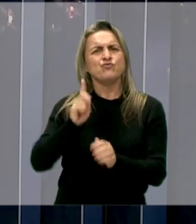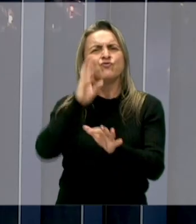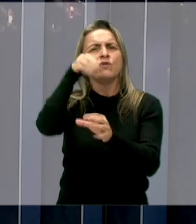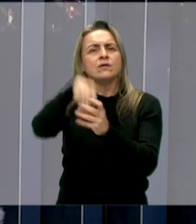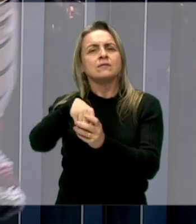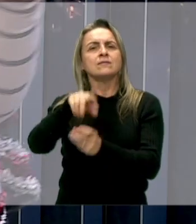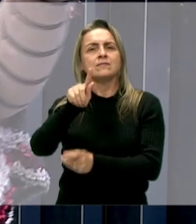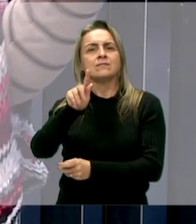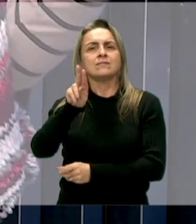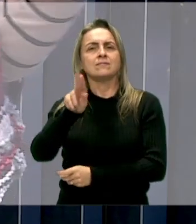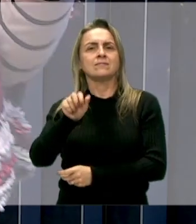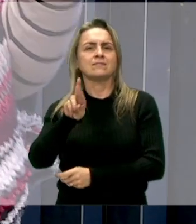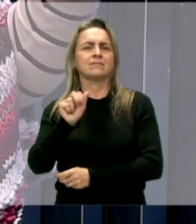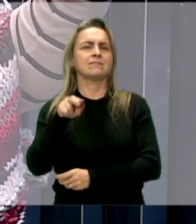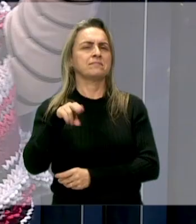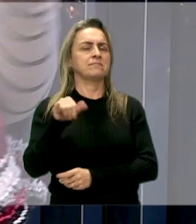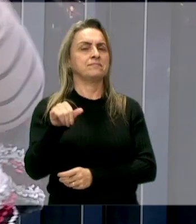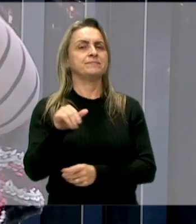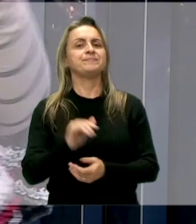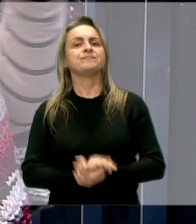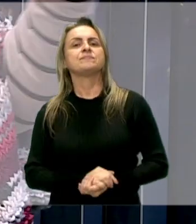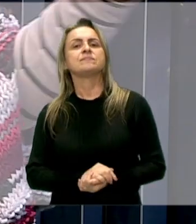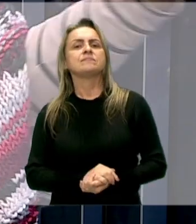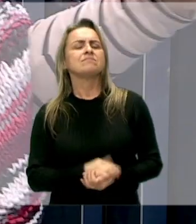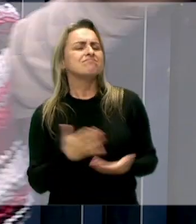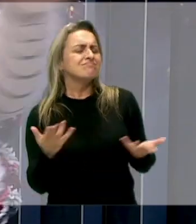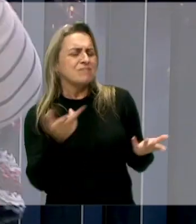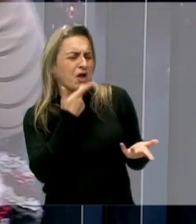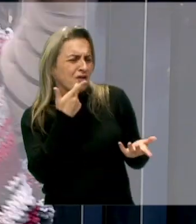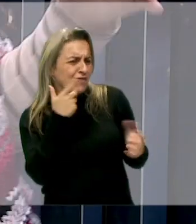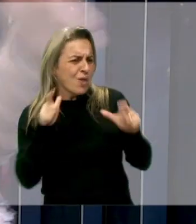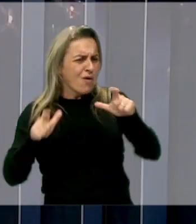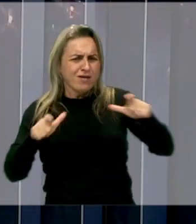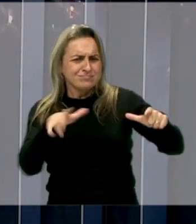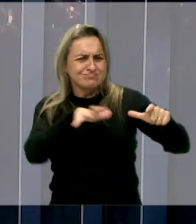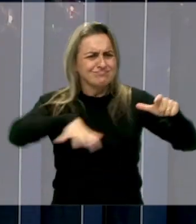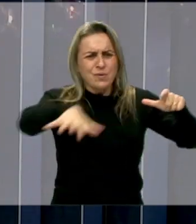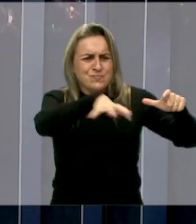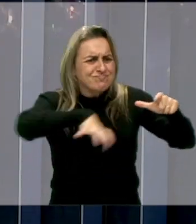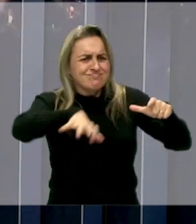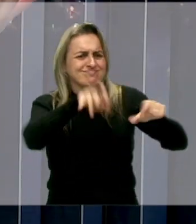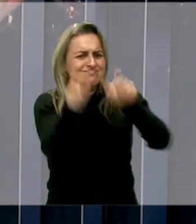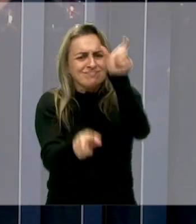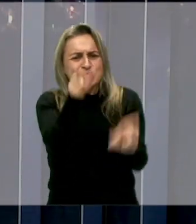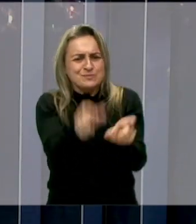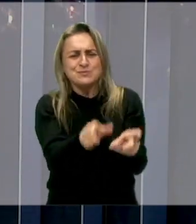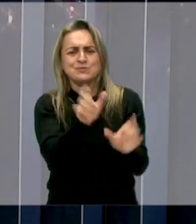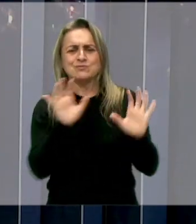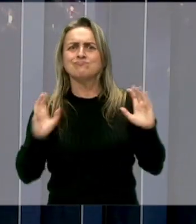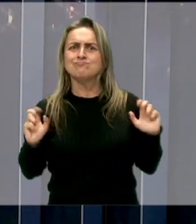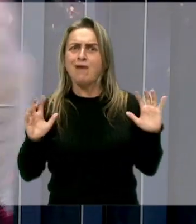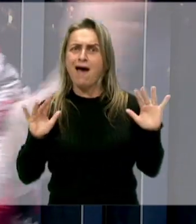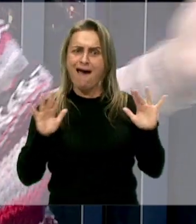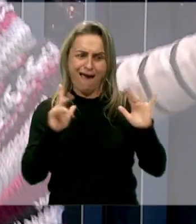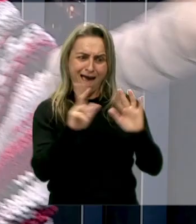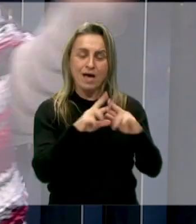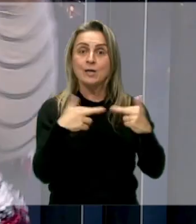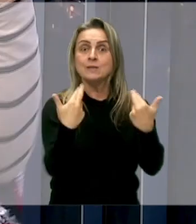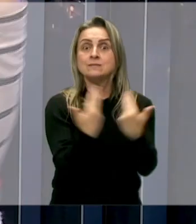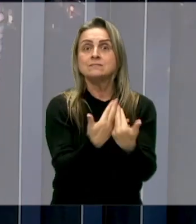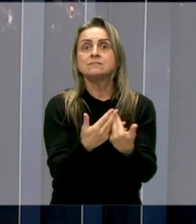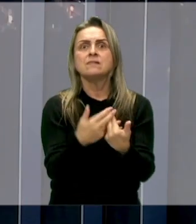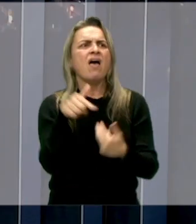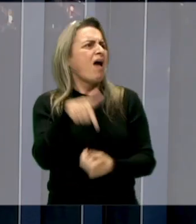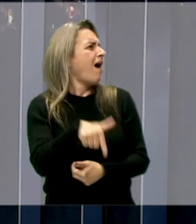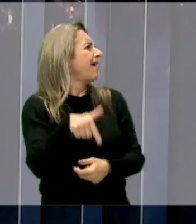assim, era um espaço, era um clube, as pessoas estavam ali para se reunir, aqui está todo mundo disperso, chega mais